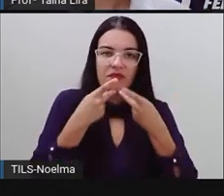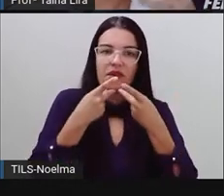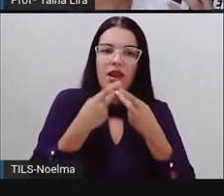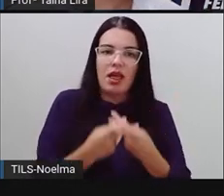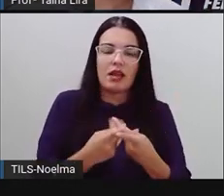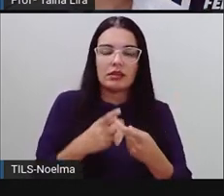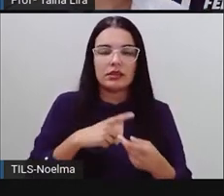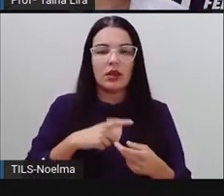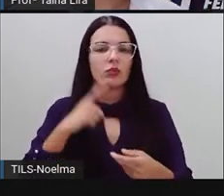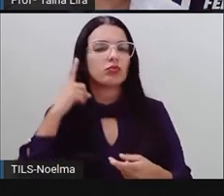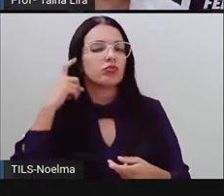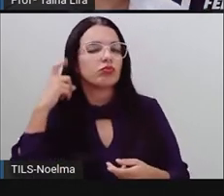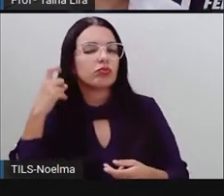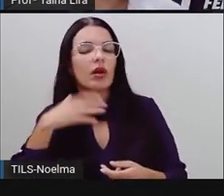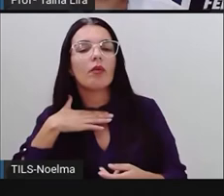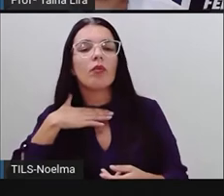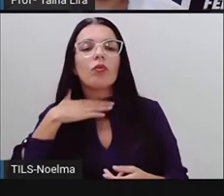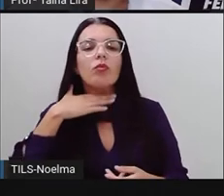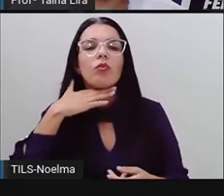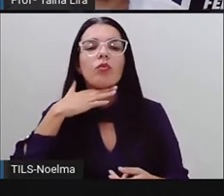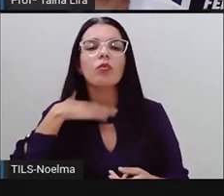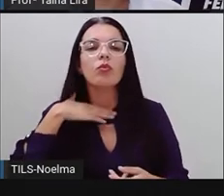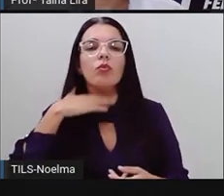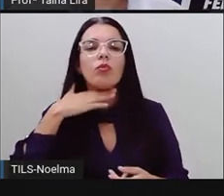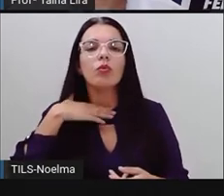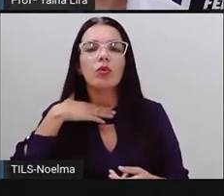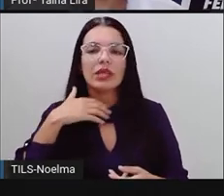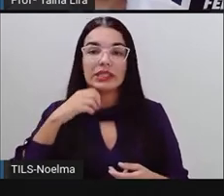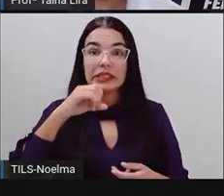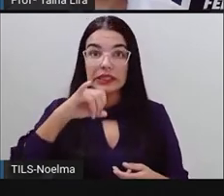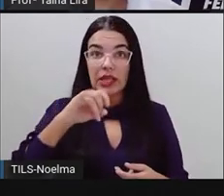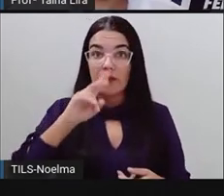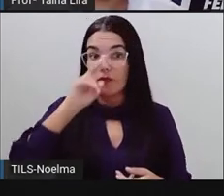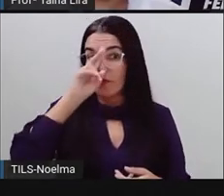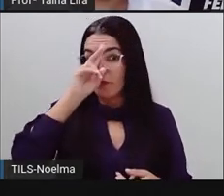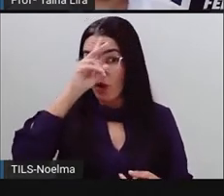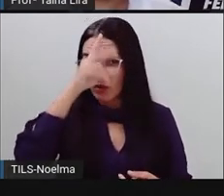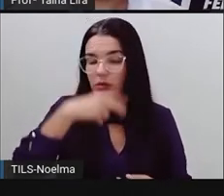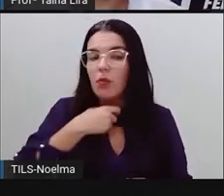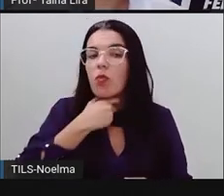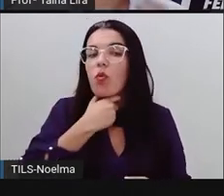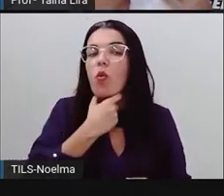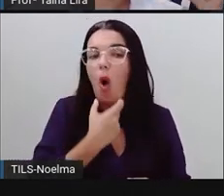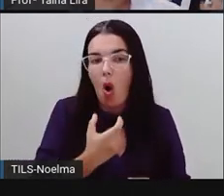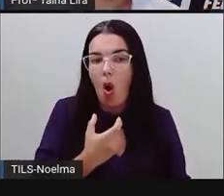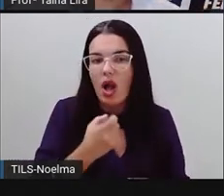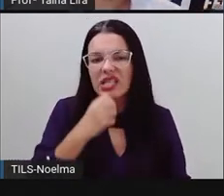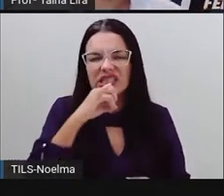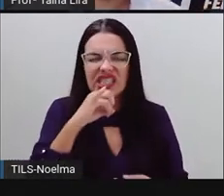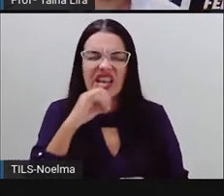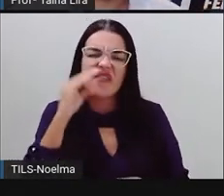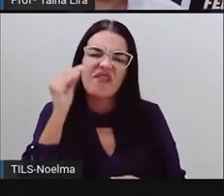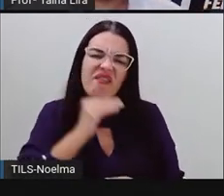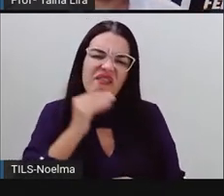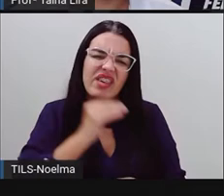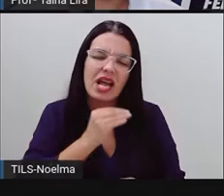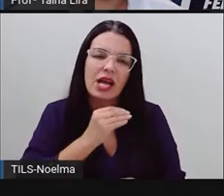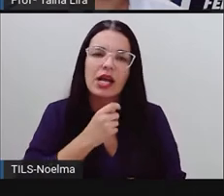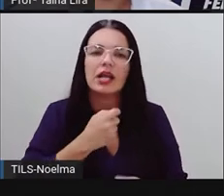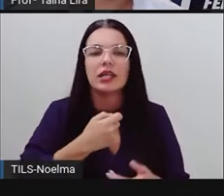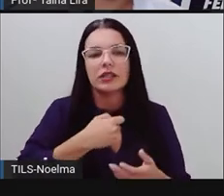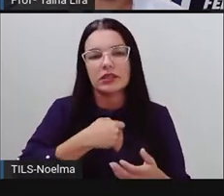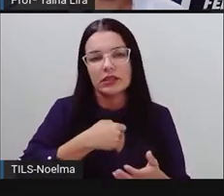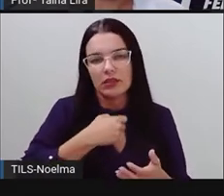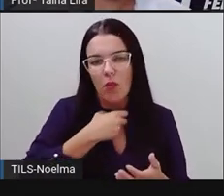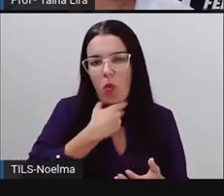e vai descobrir se a sílaba for forte então a gente escreve com i e se for fraca a gente escreve com é